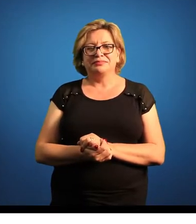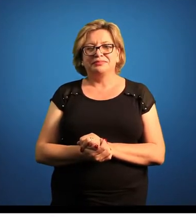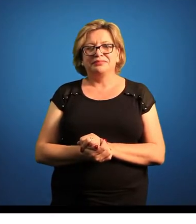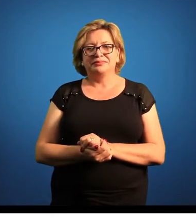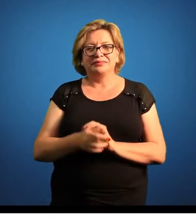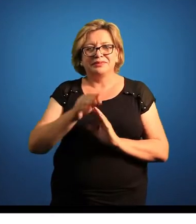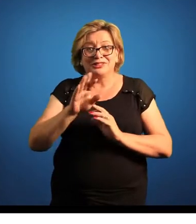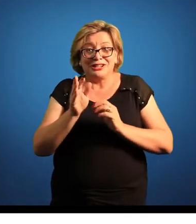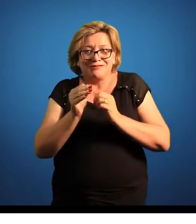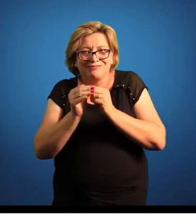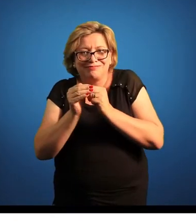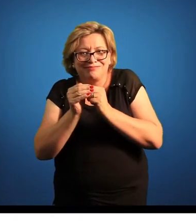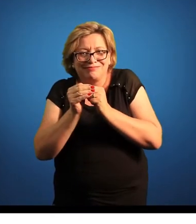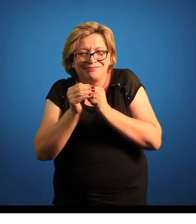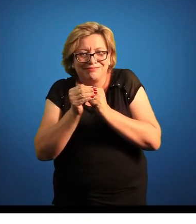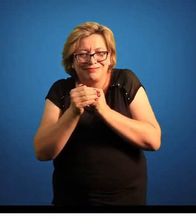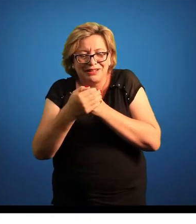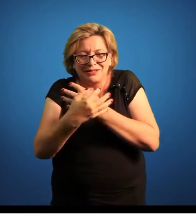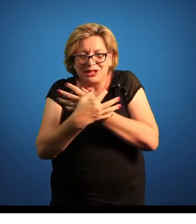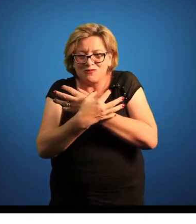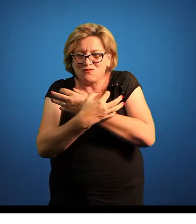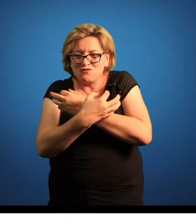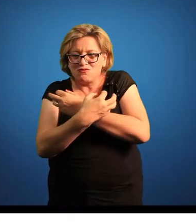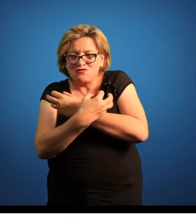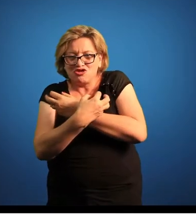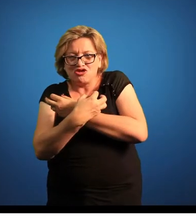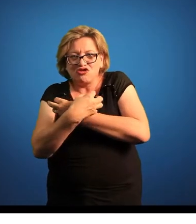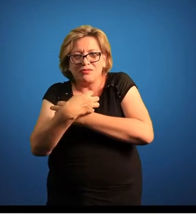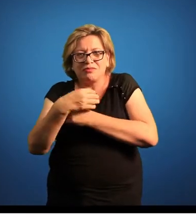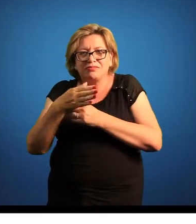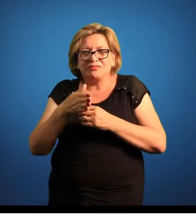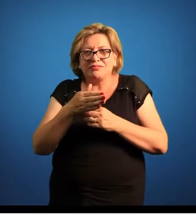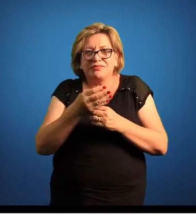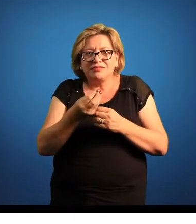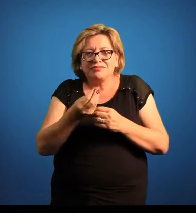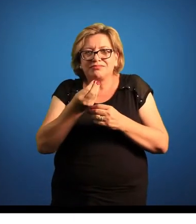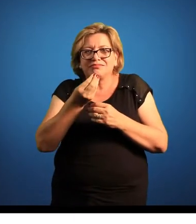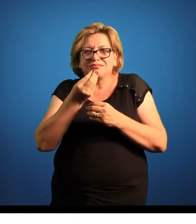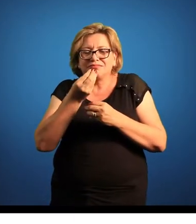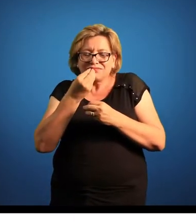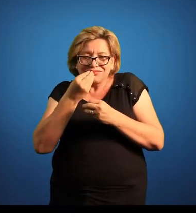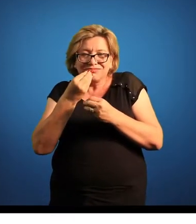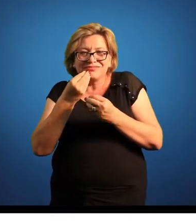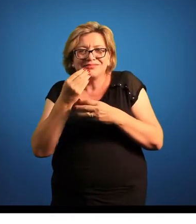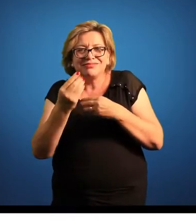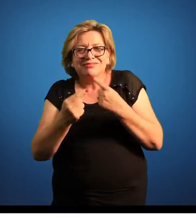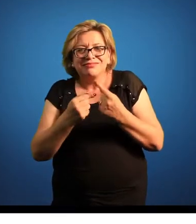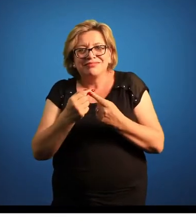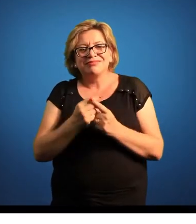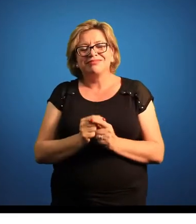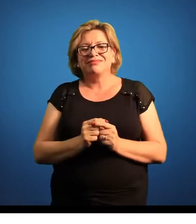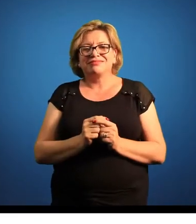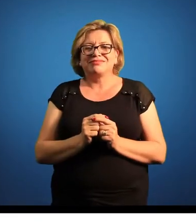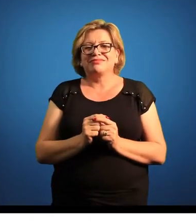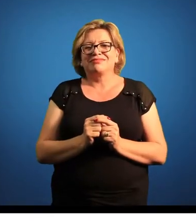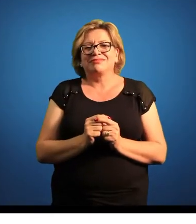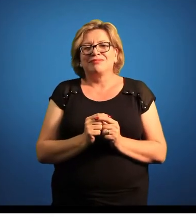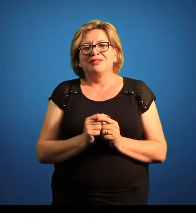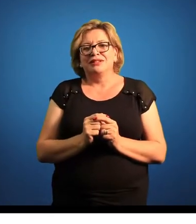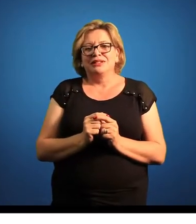Ela já escondeu, né, já está abraçando o peixinho e vai levar até a boca dela.